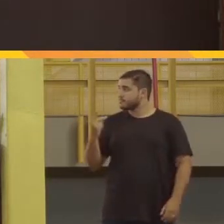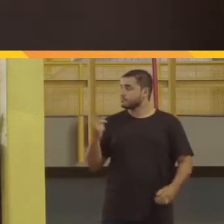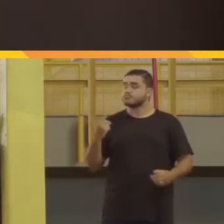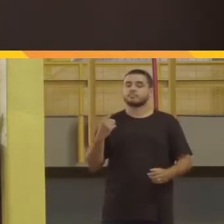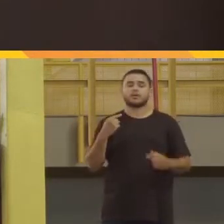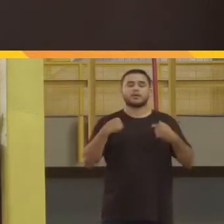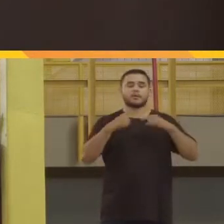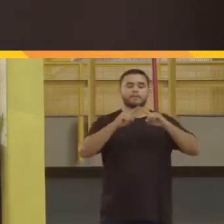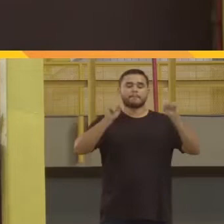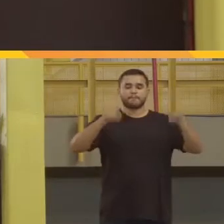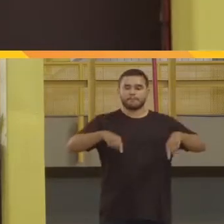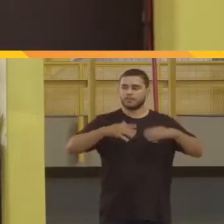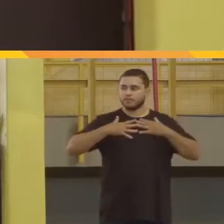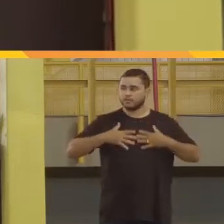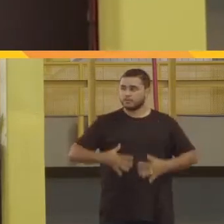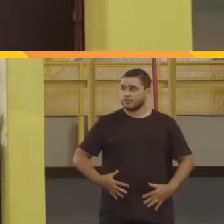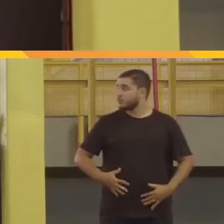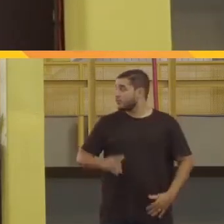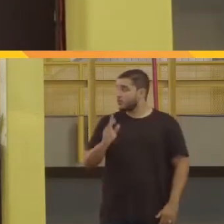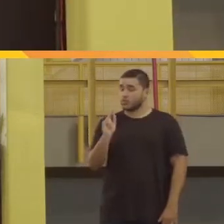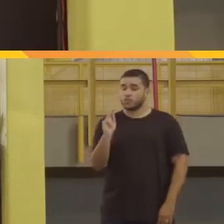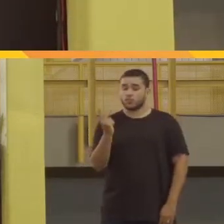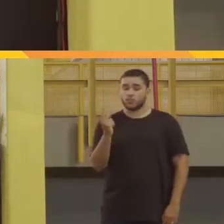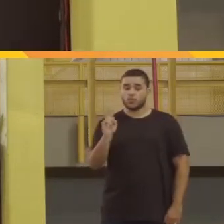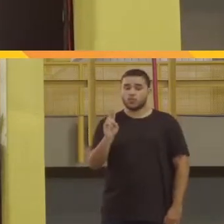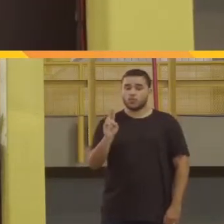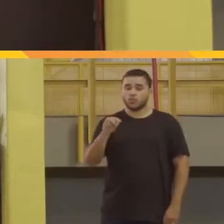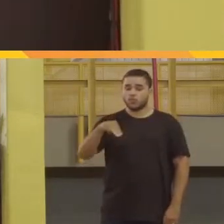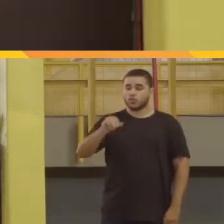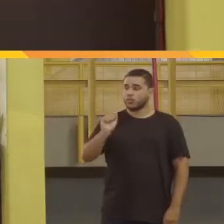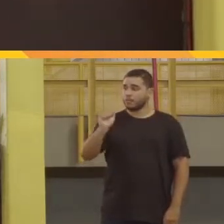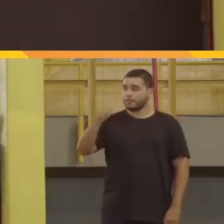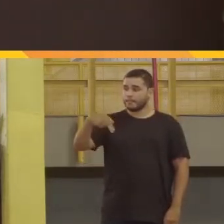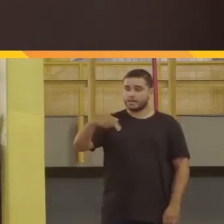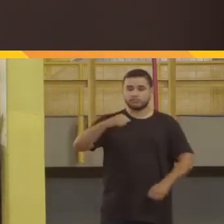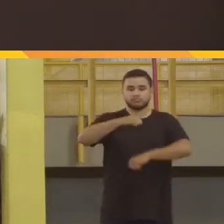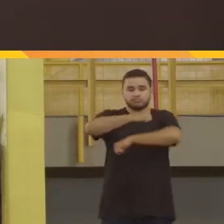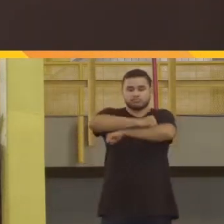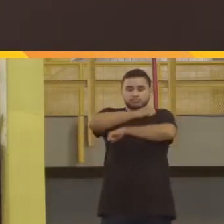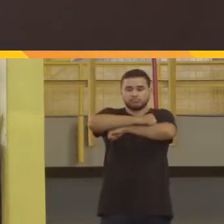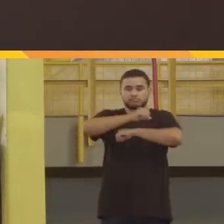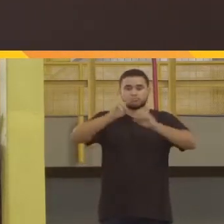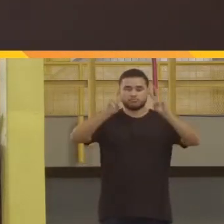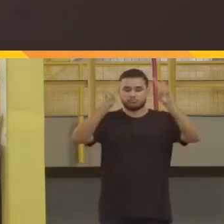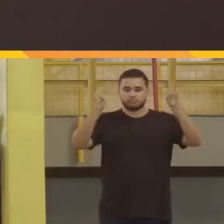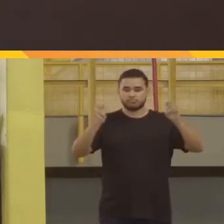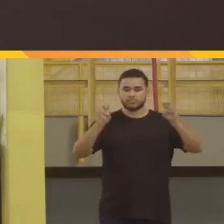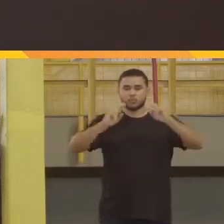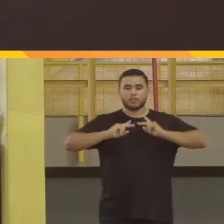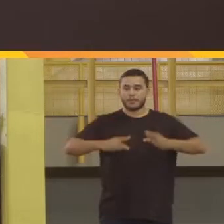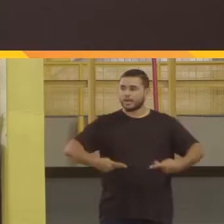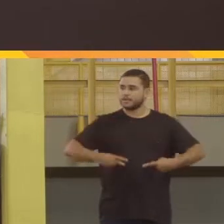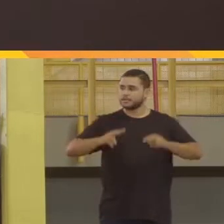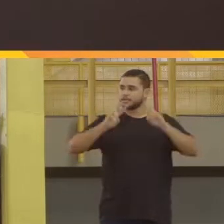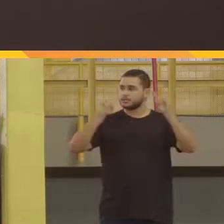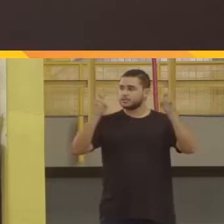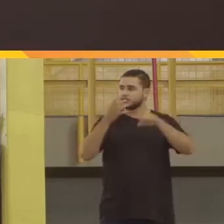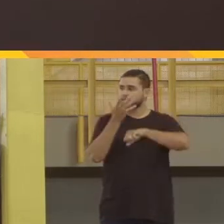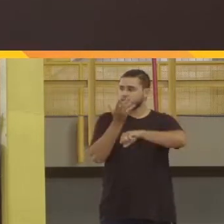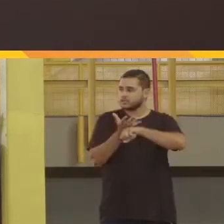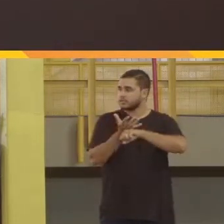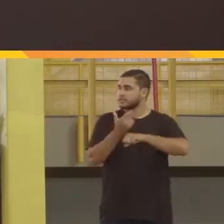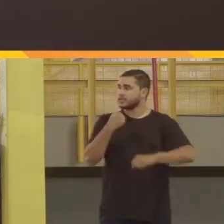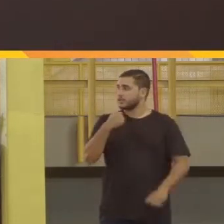projeto conhecido como Human, Plataforma Human, a sua plataforma de humanas. Eu e o Tiago somos